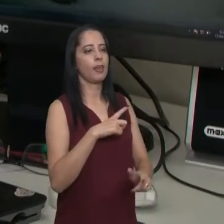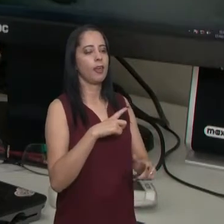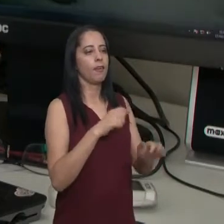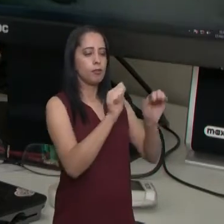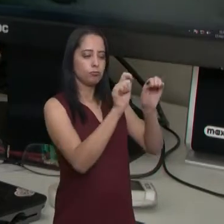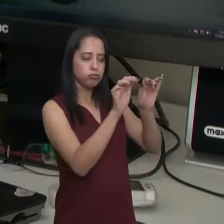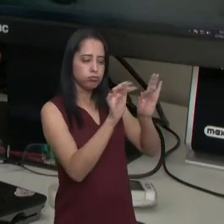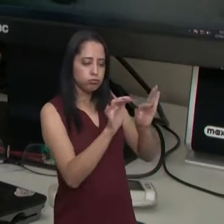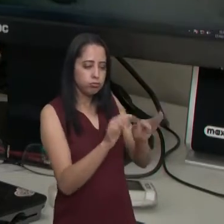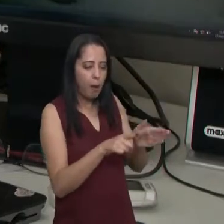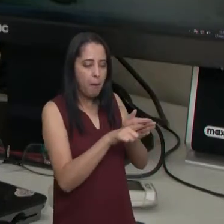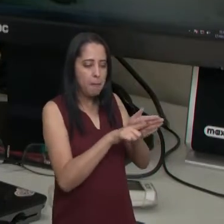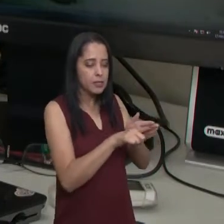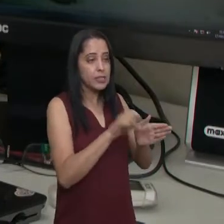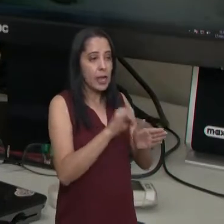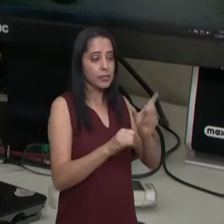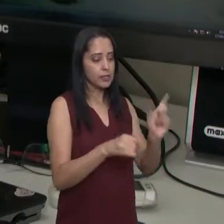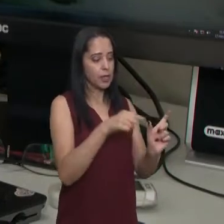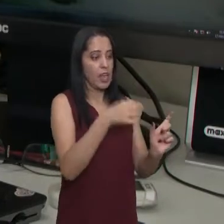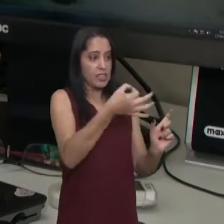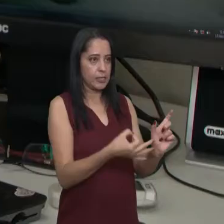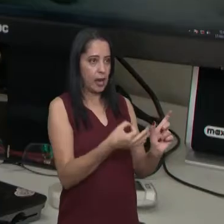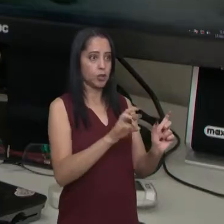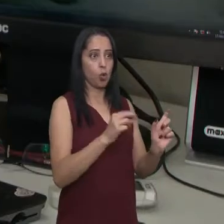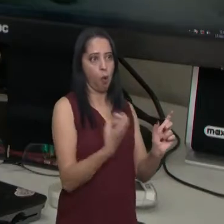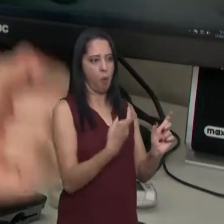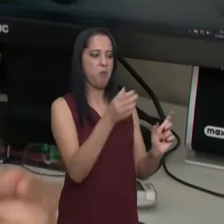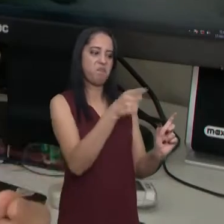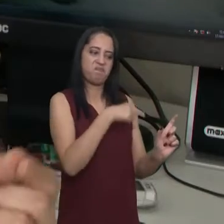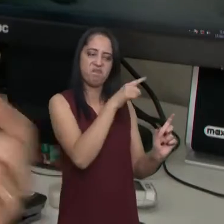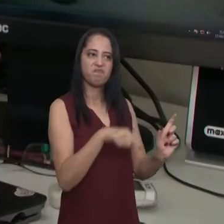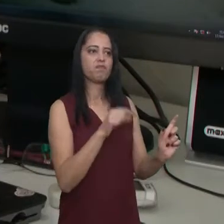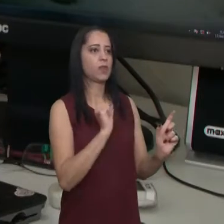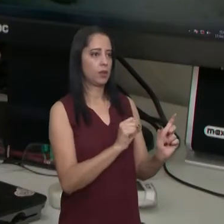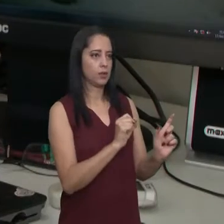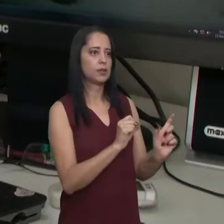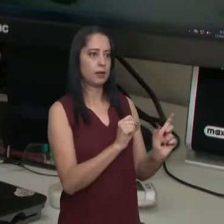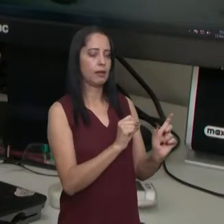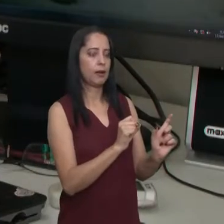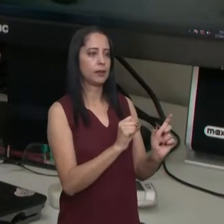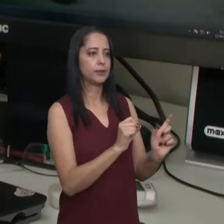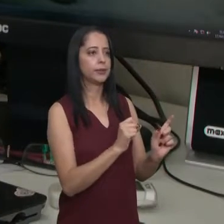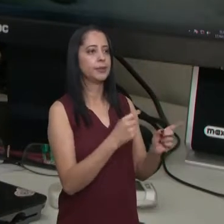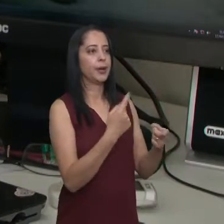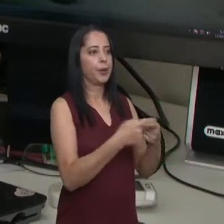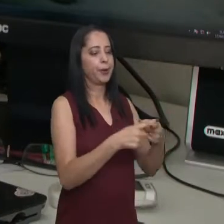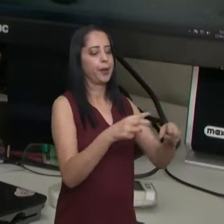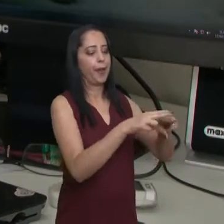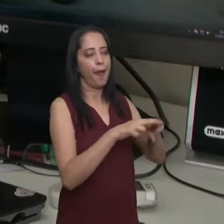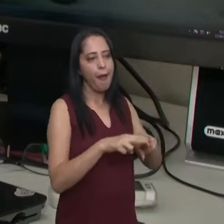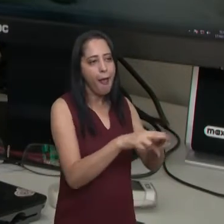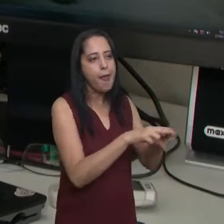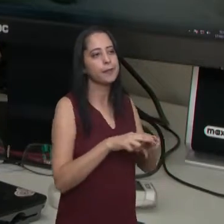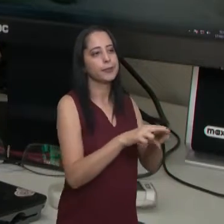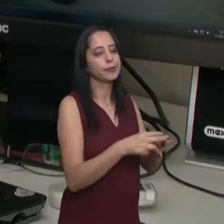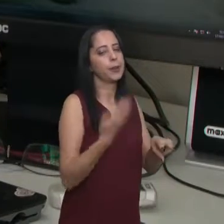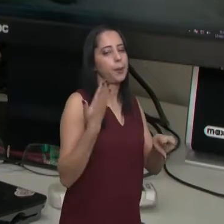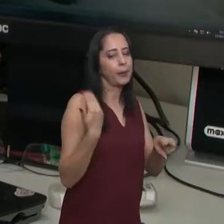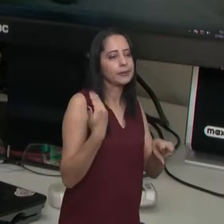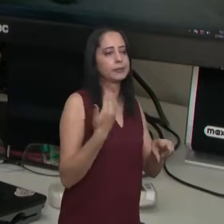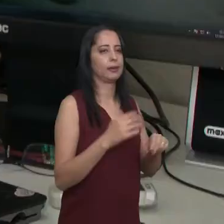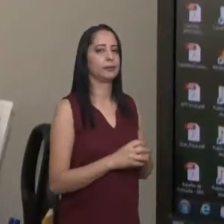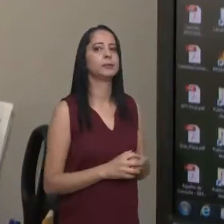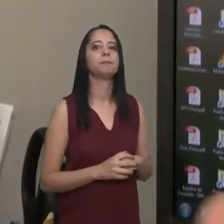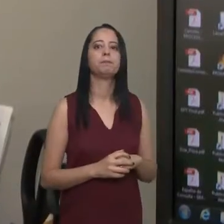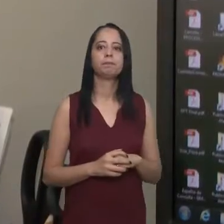você consegue verificar se o seu título está regular ou está cancelado por conta aí da revisão, do não comparecimento